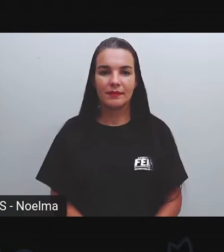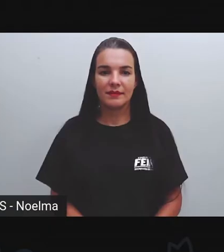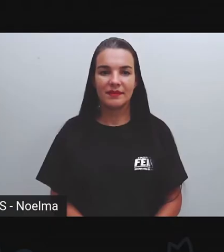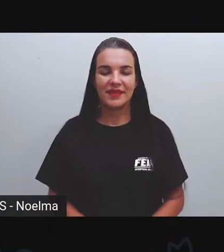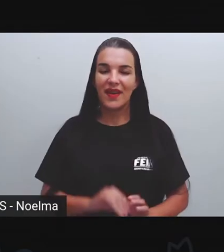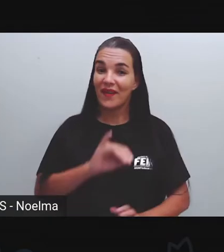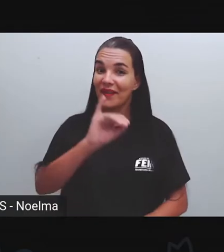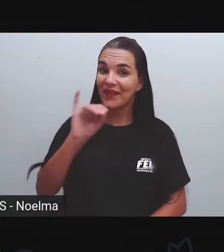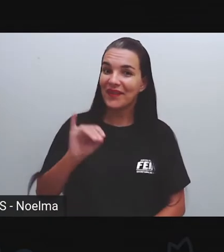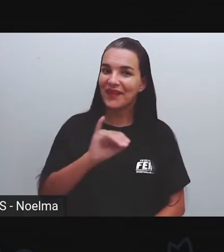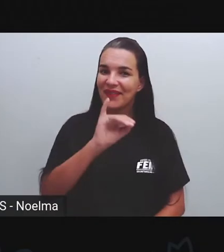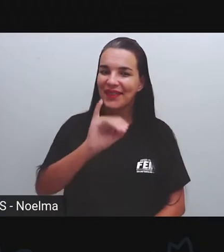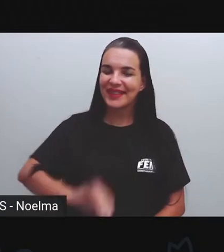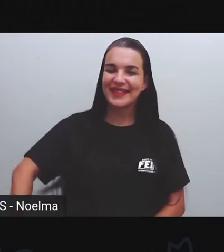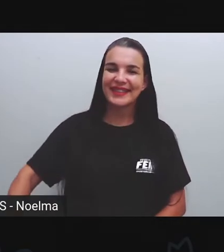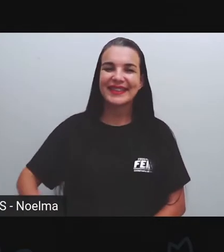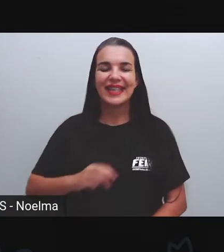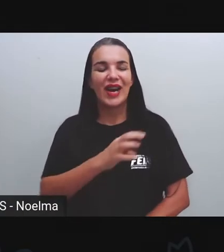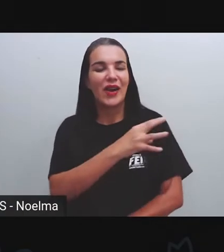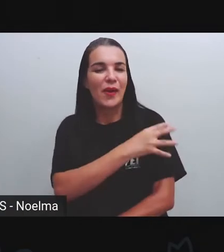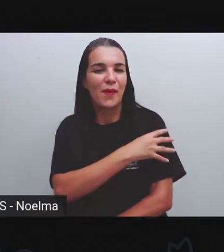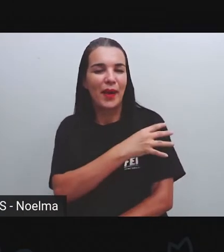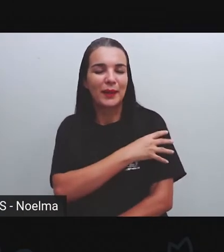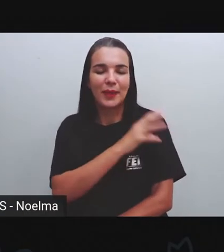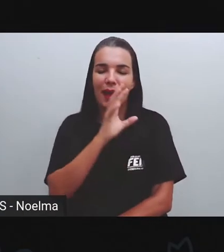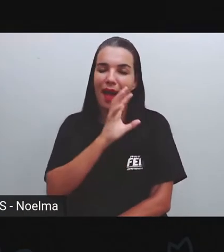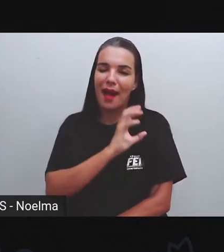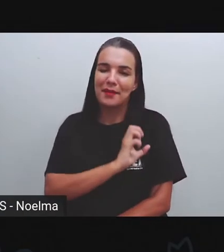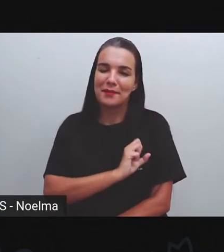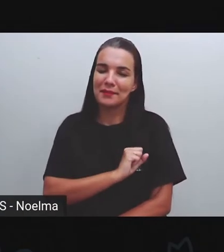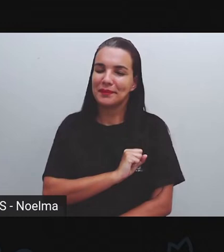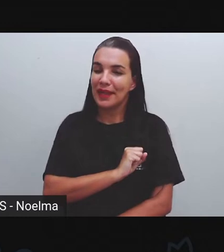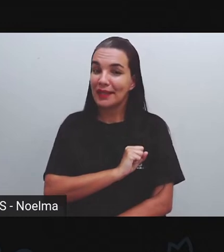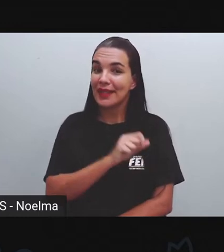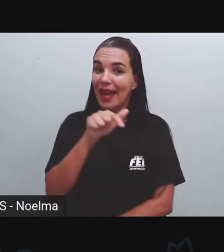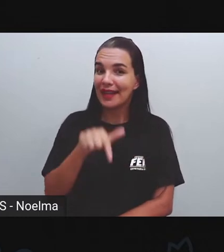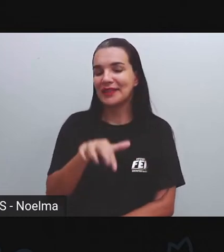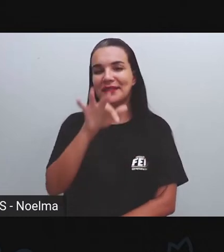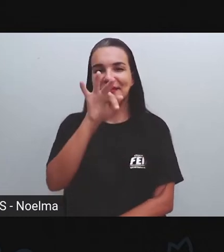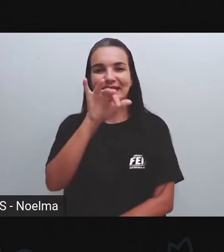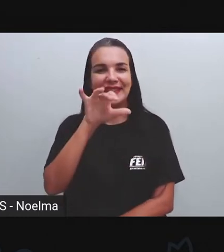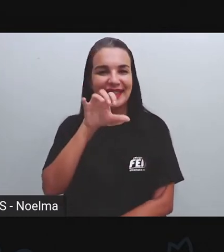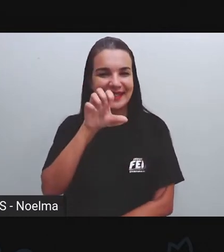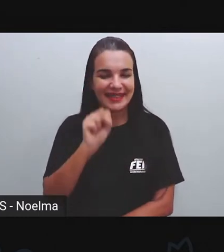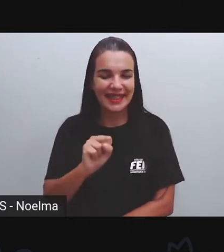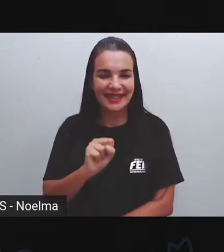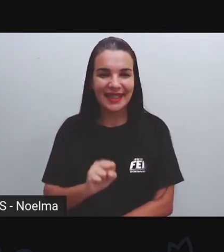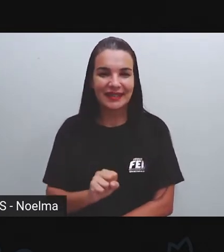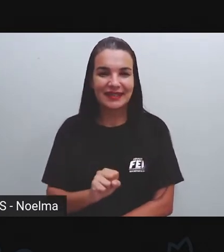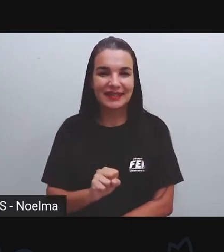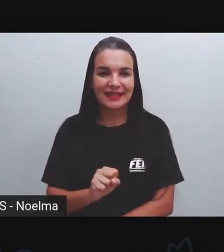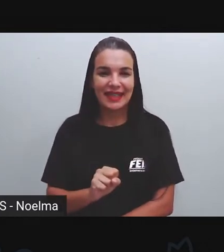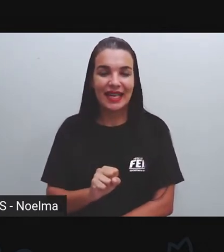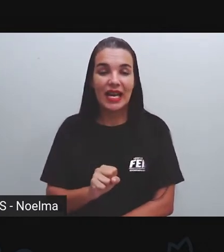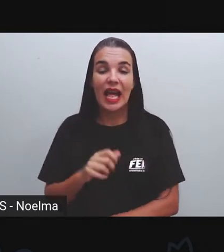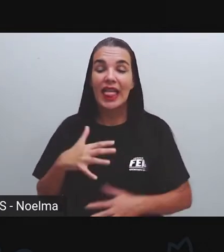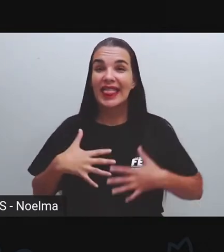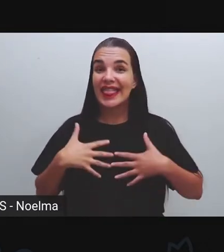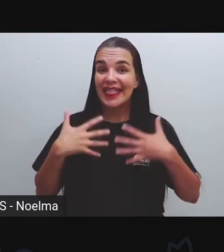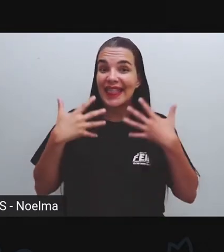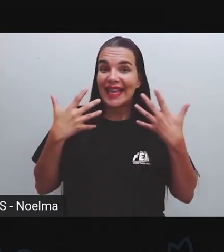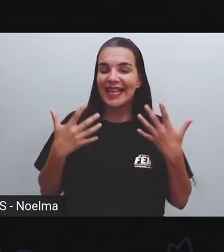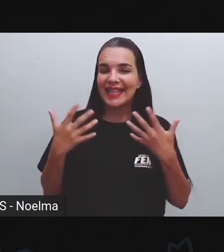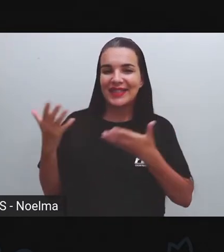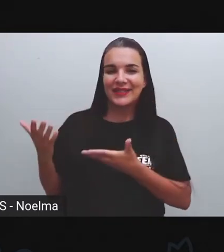Olá, amores, meus queridos e amados, quartos anos da cidade de Feira de Santana. É com enorme